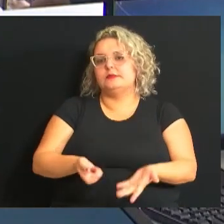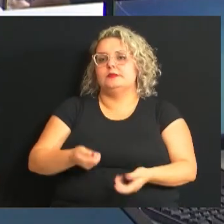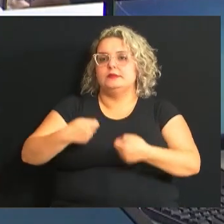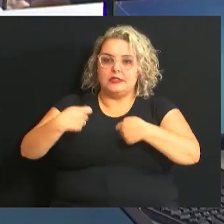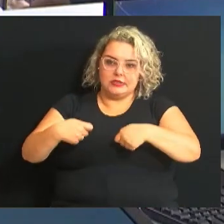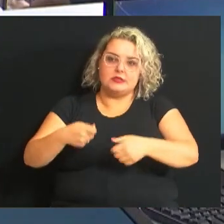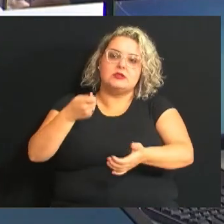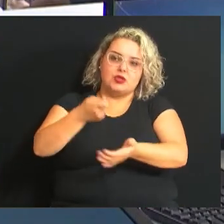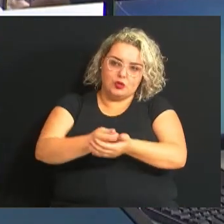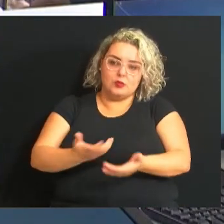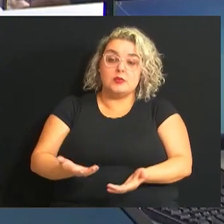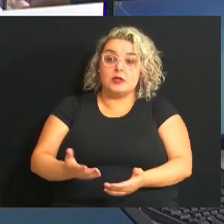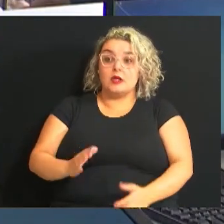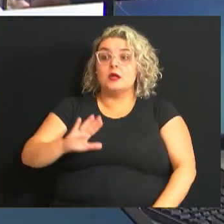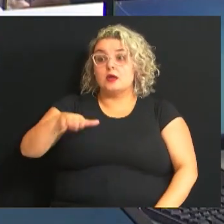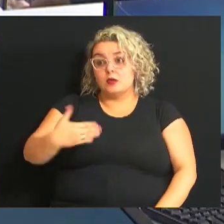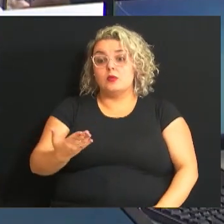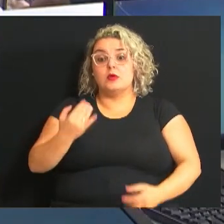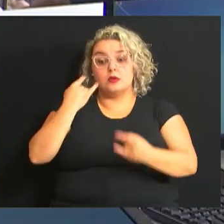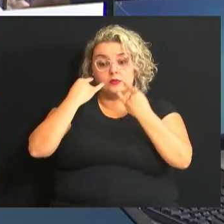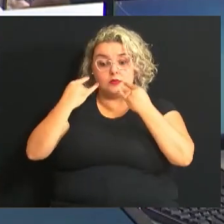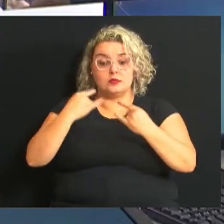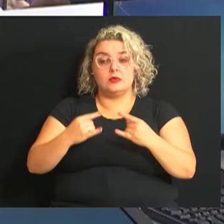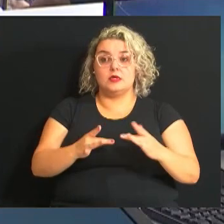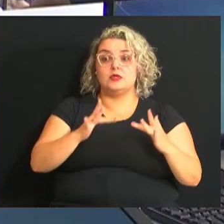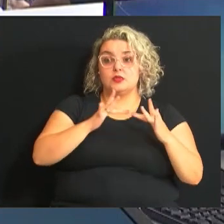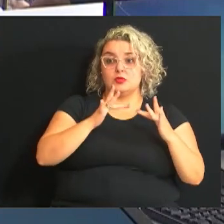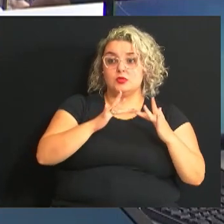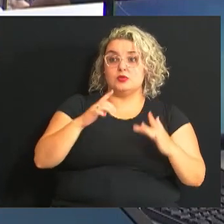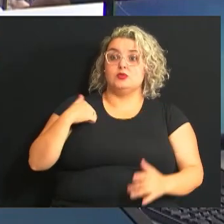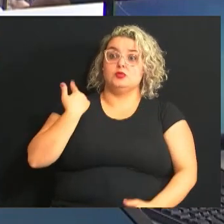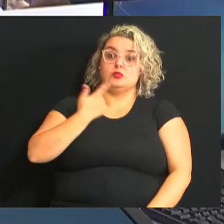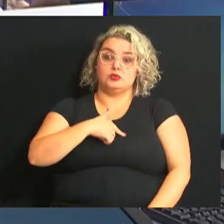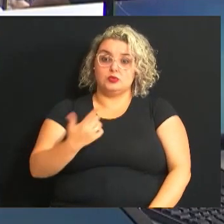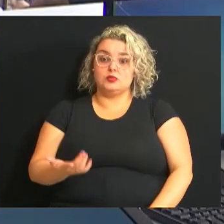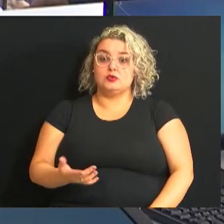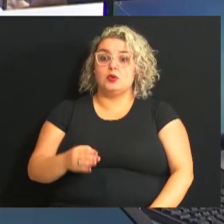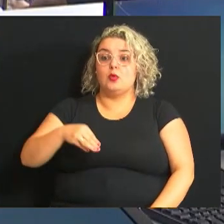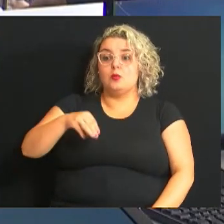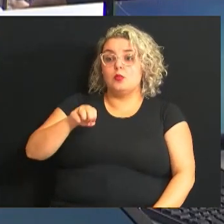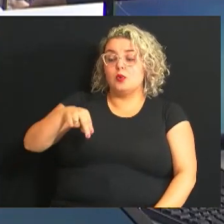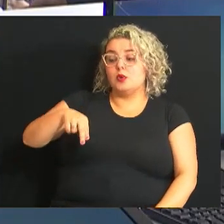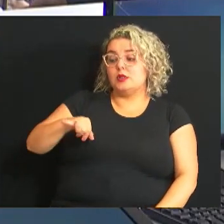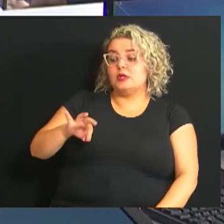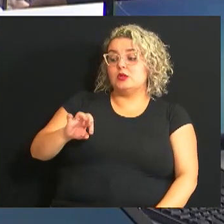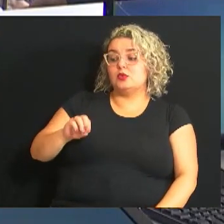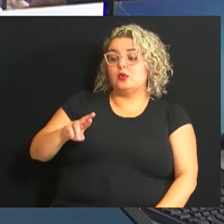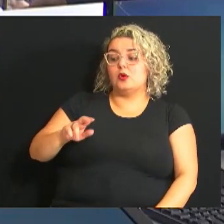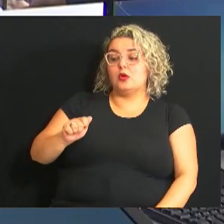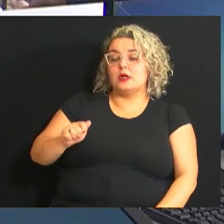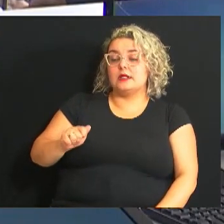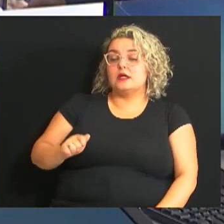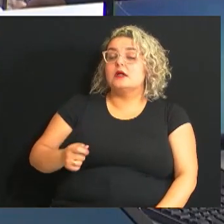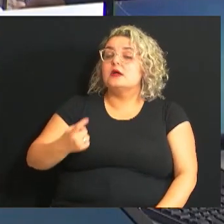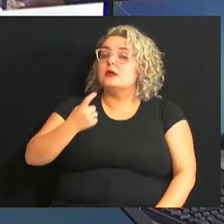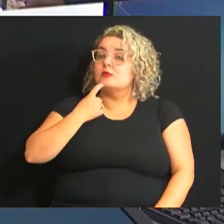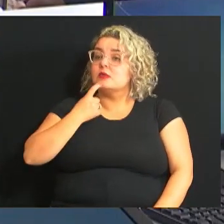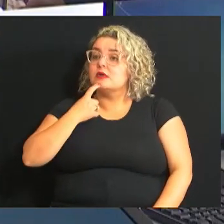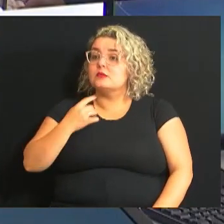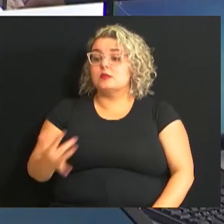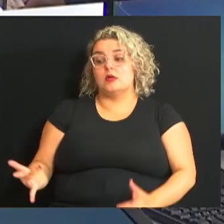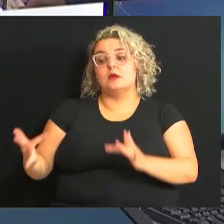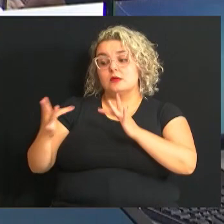momento que esse interessado fez contato conosco aqui no programa Monitora Campinas, nós entramos em contato, formalizamos essa